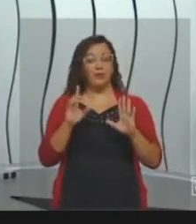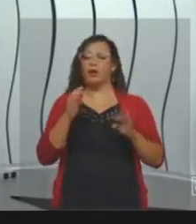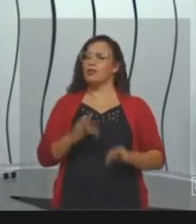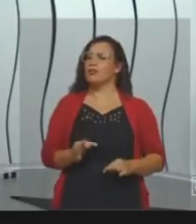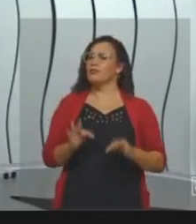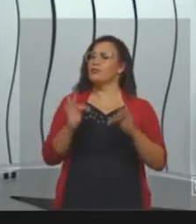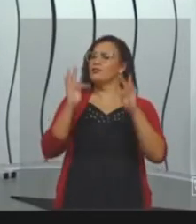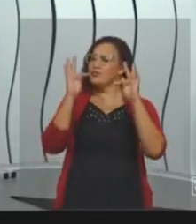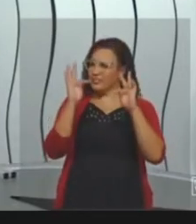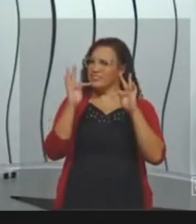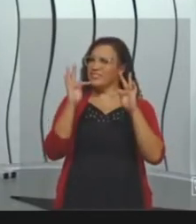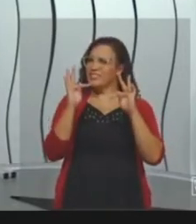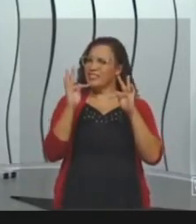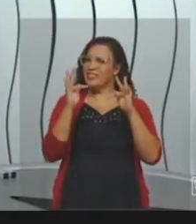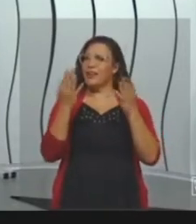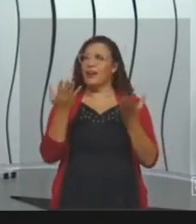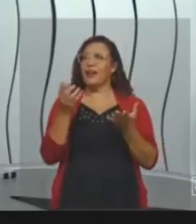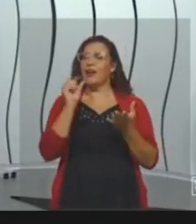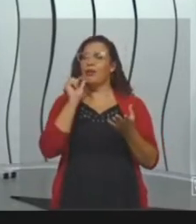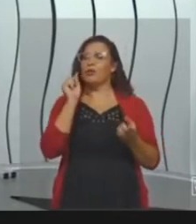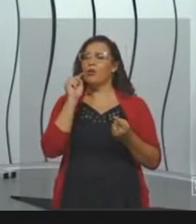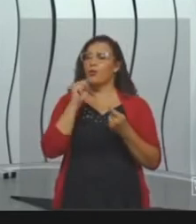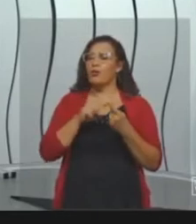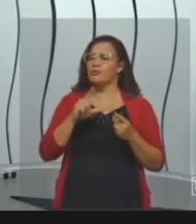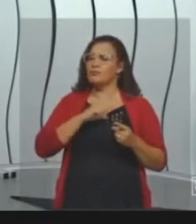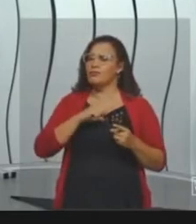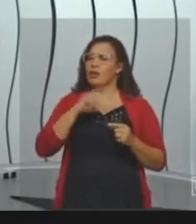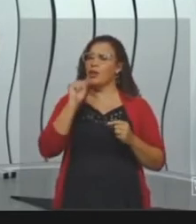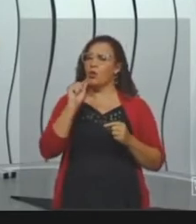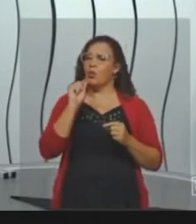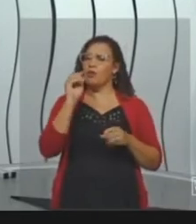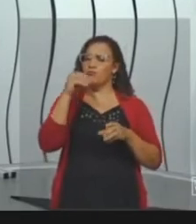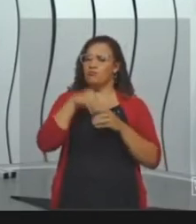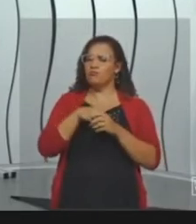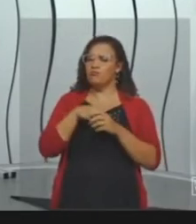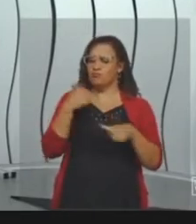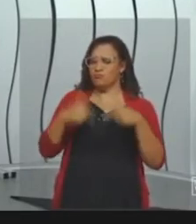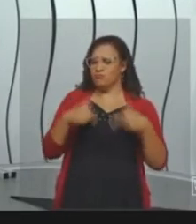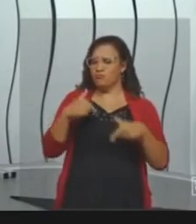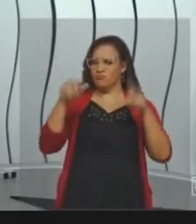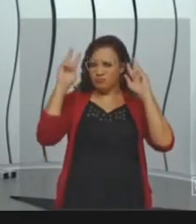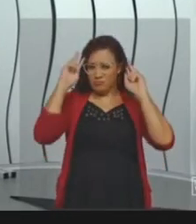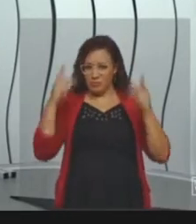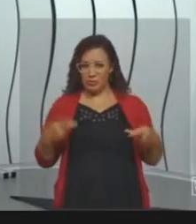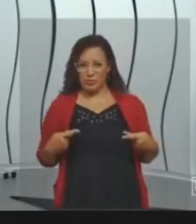da tecnologia relacionada a algumas atividades humanas.